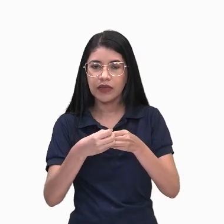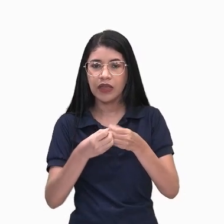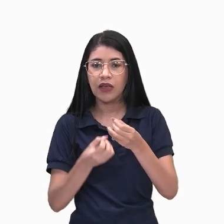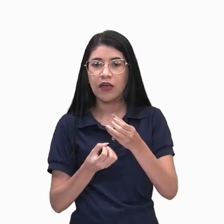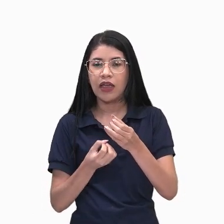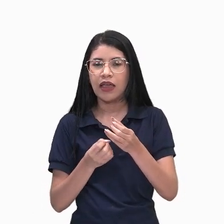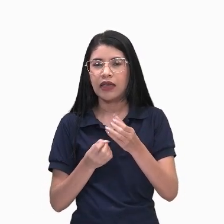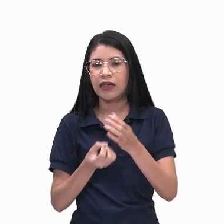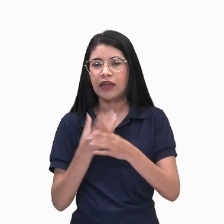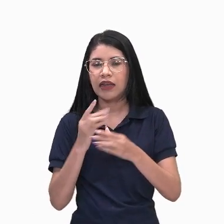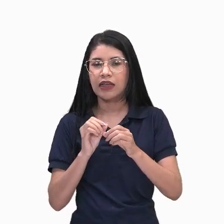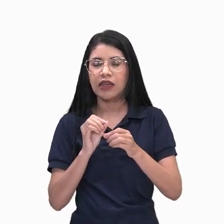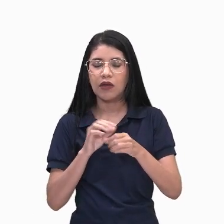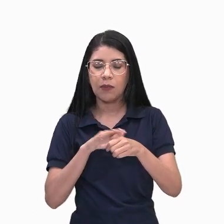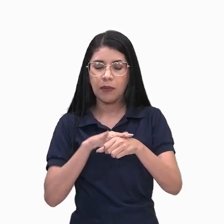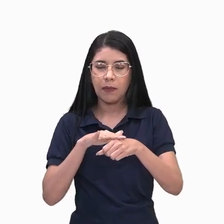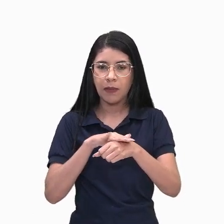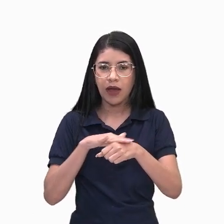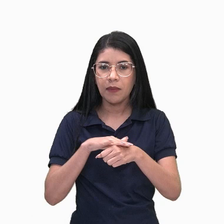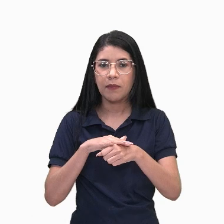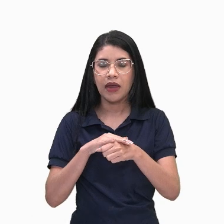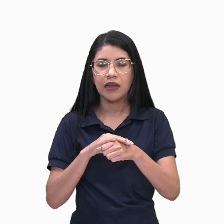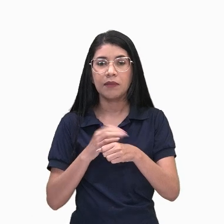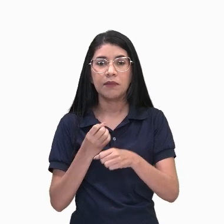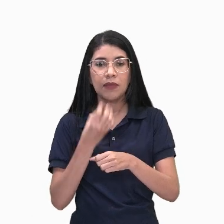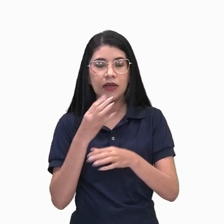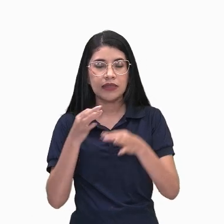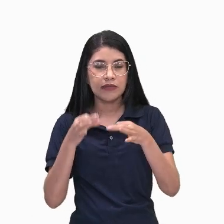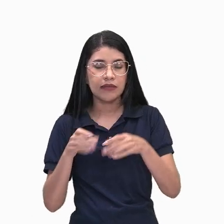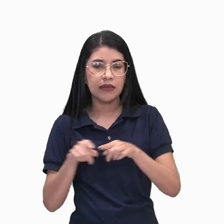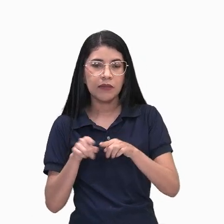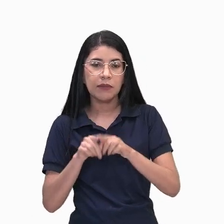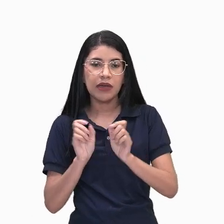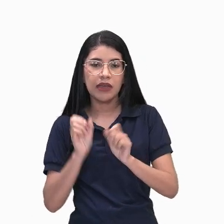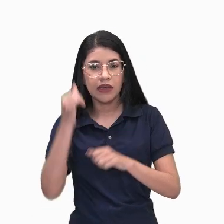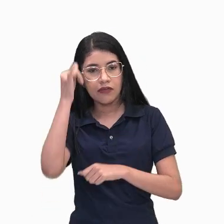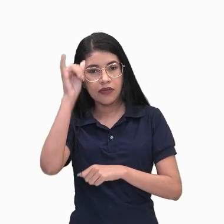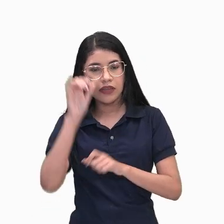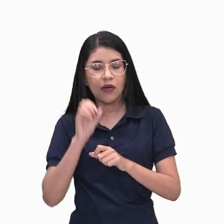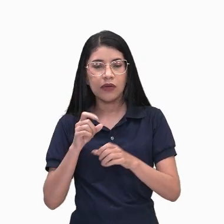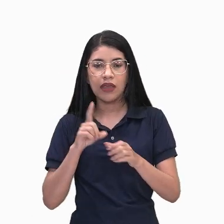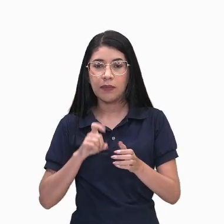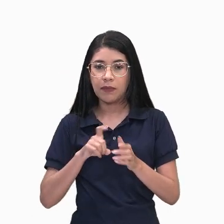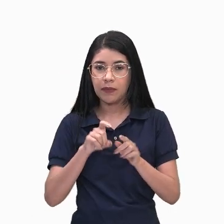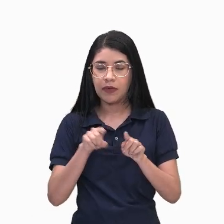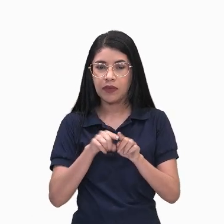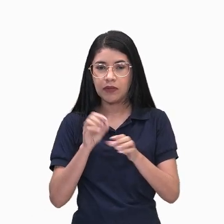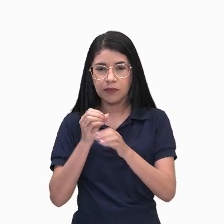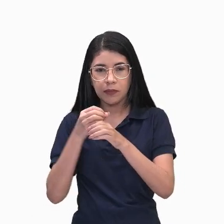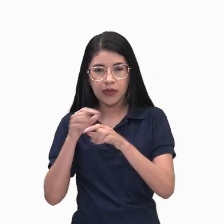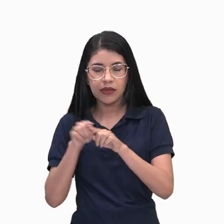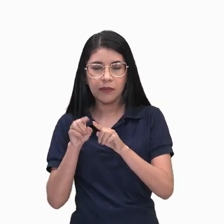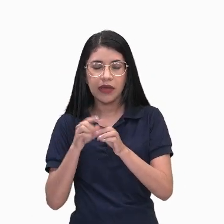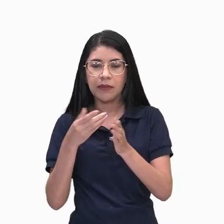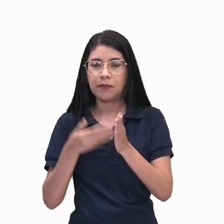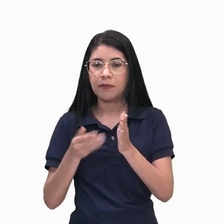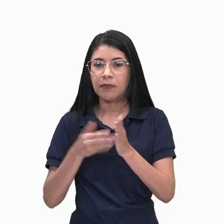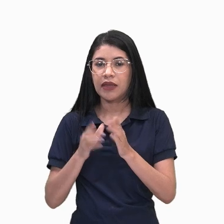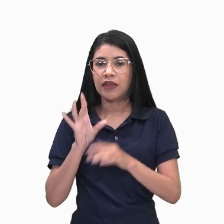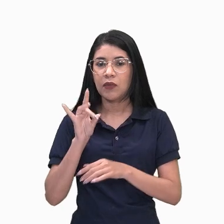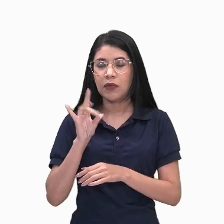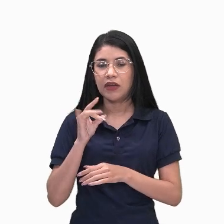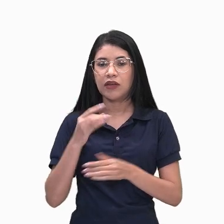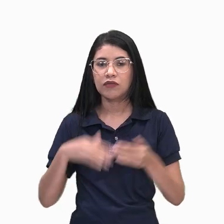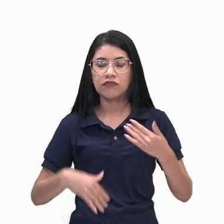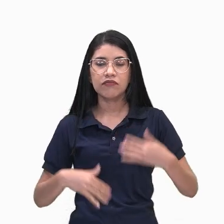uma barreira eficiente contra micro-organismos e perda de líquidos corporais. Então, olha só, você tem aí,